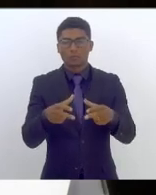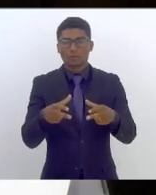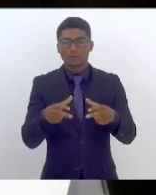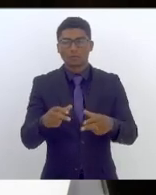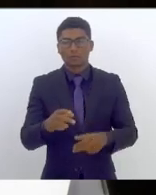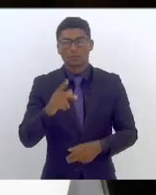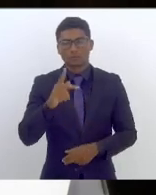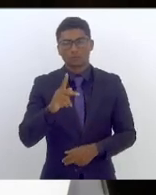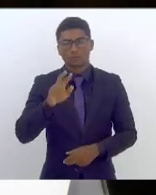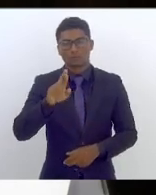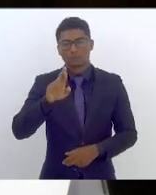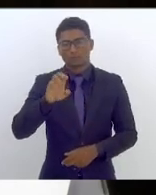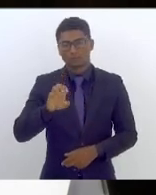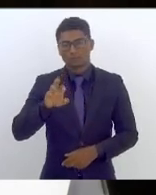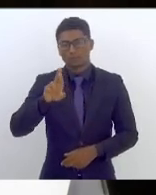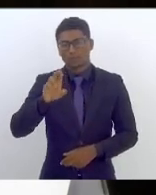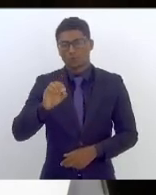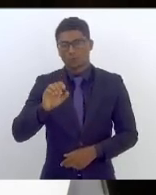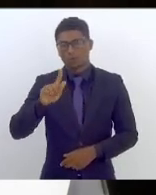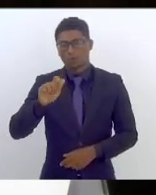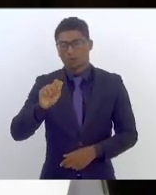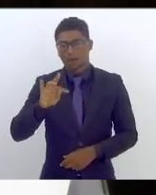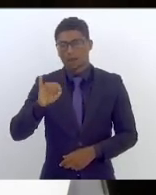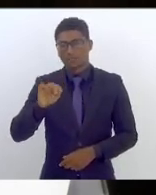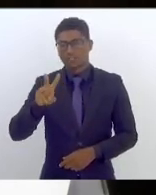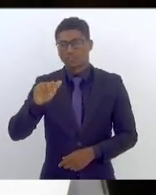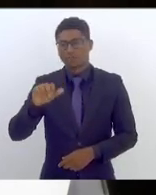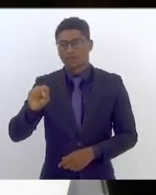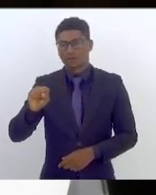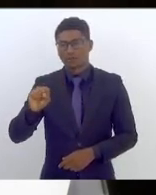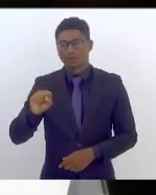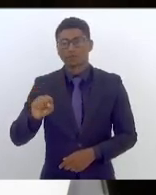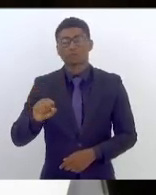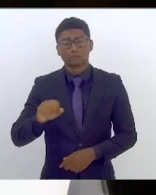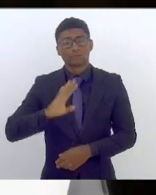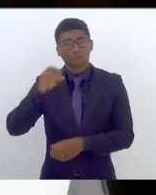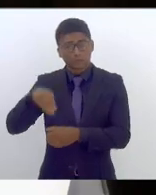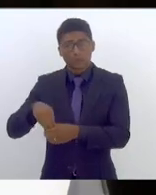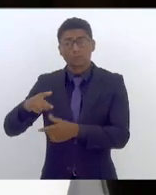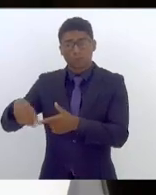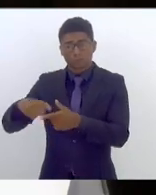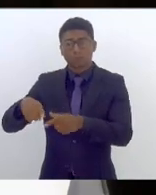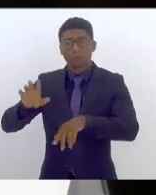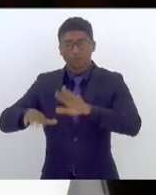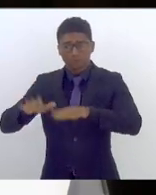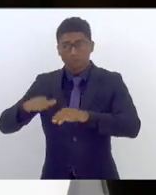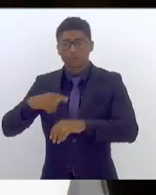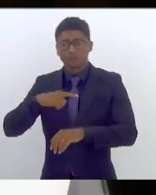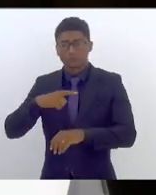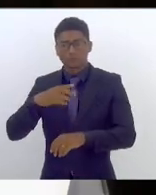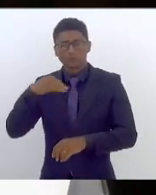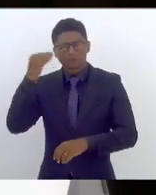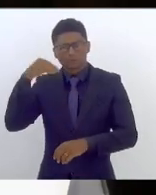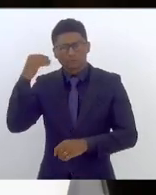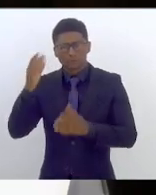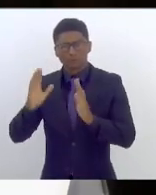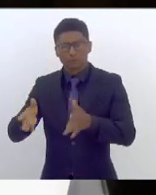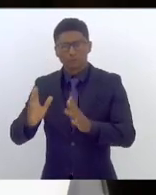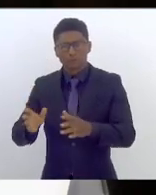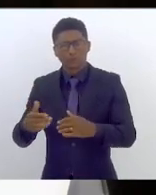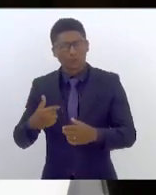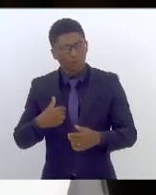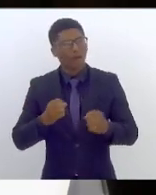e lá também havia questões entre os advogados então com essa com essa experiência eu falei assim